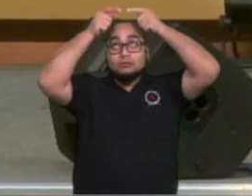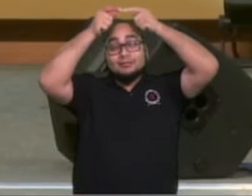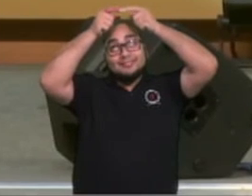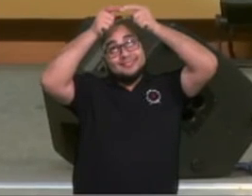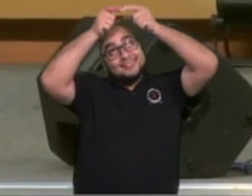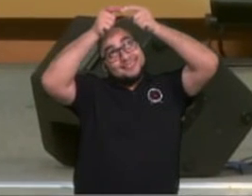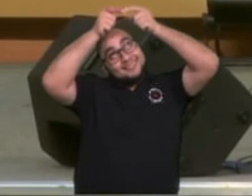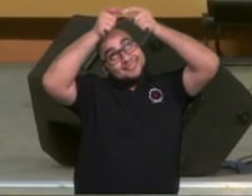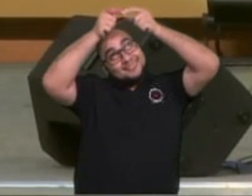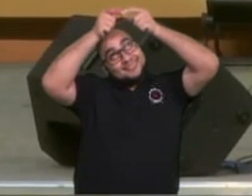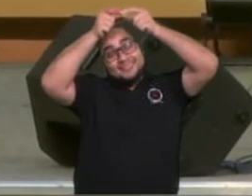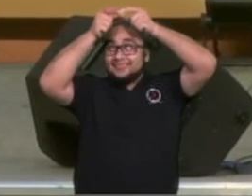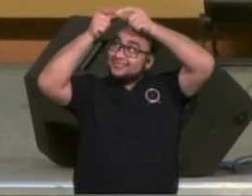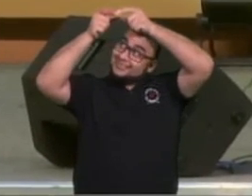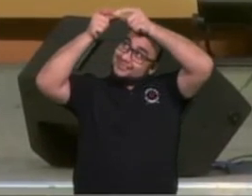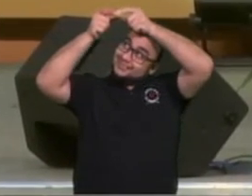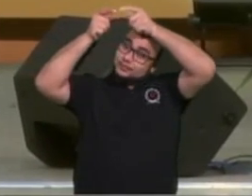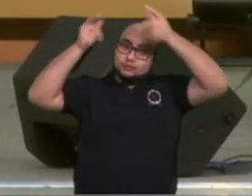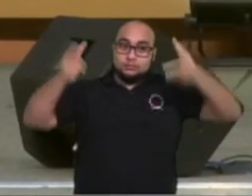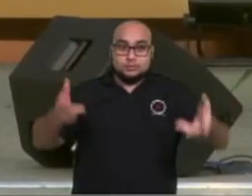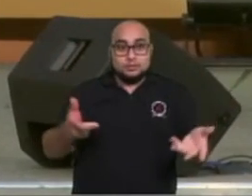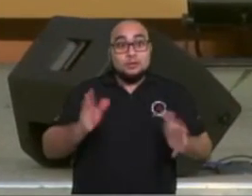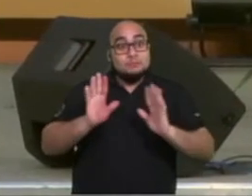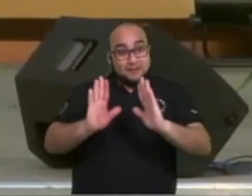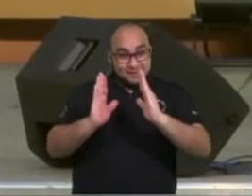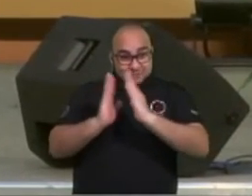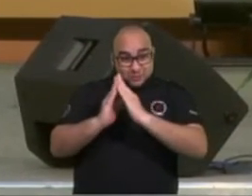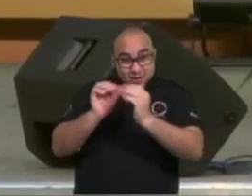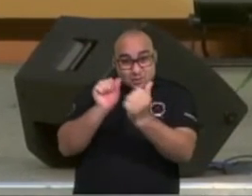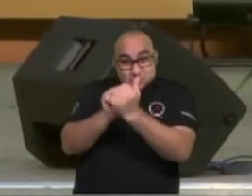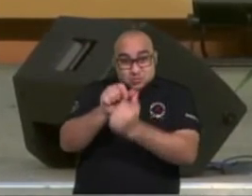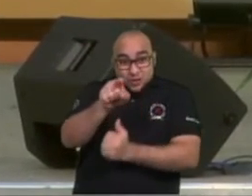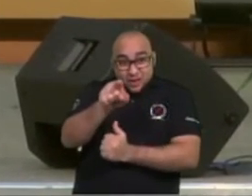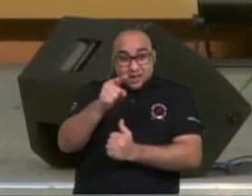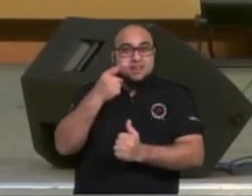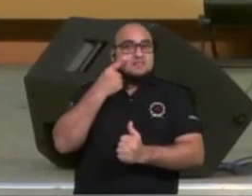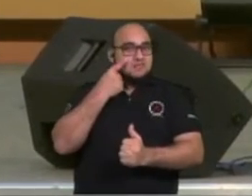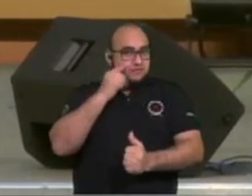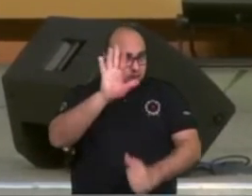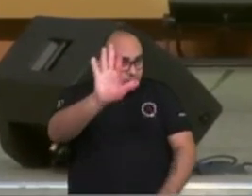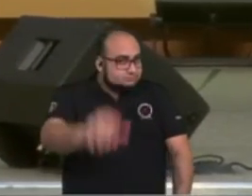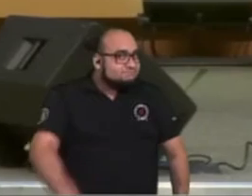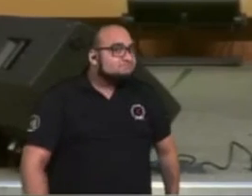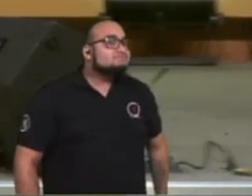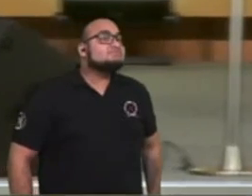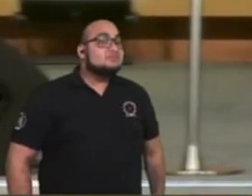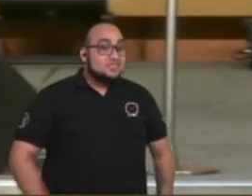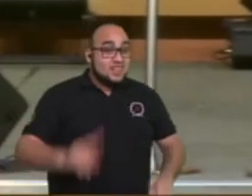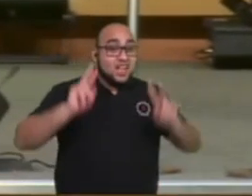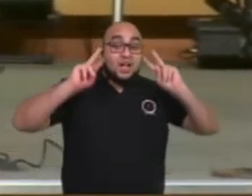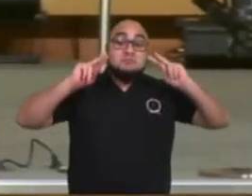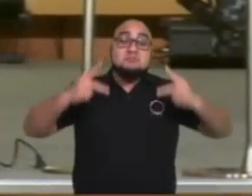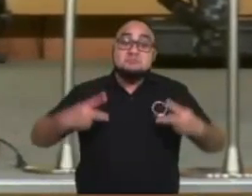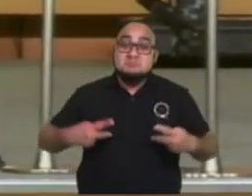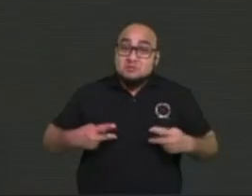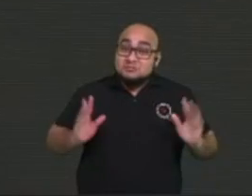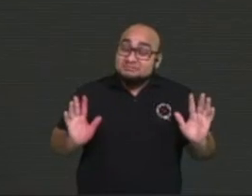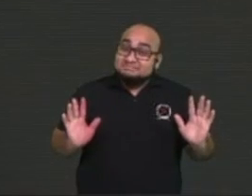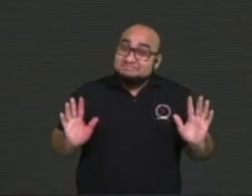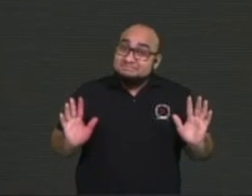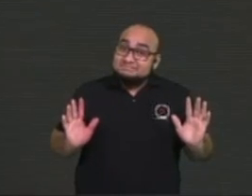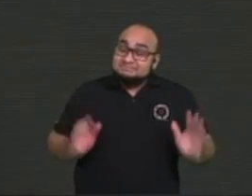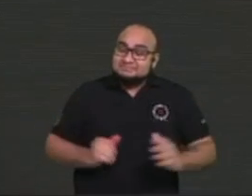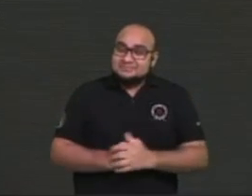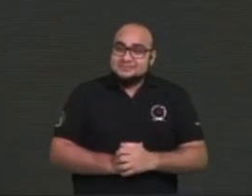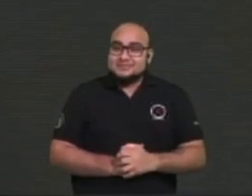dela vai viver com ela para você saber quem ela é é e vai é ser humano rapaz não coloca